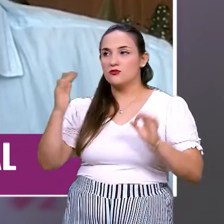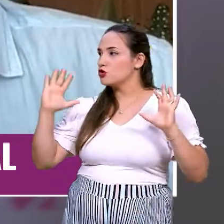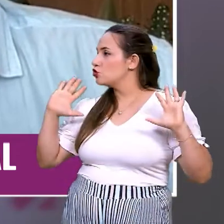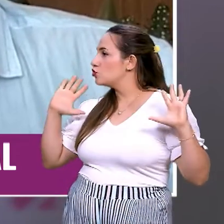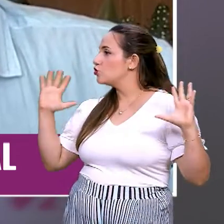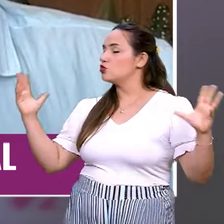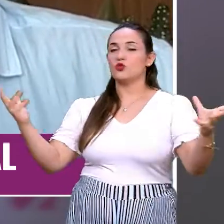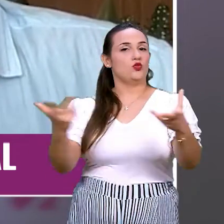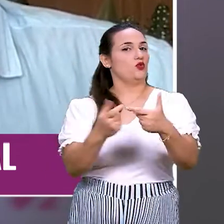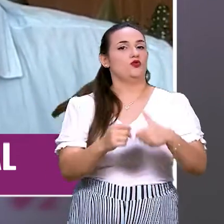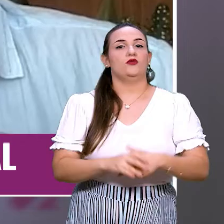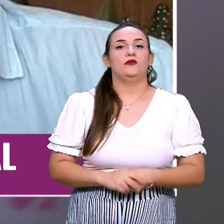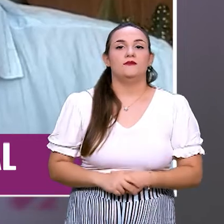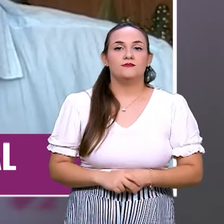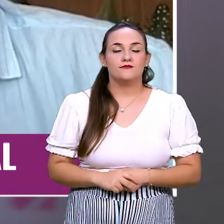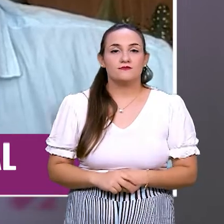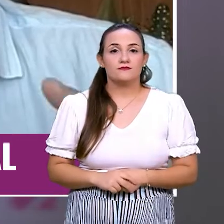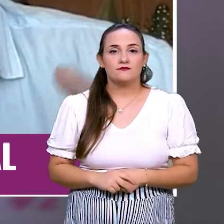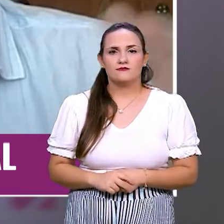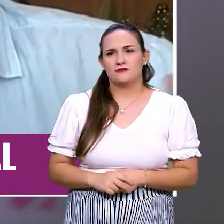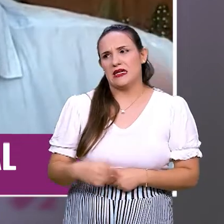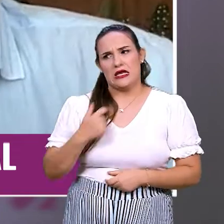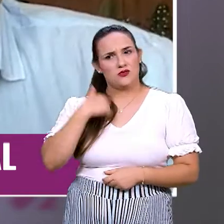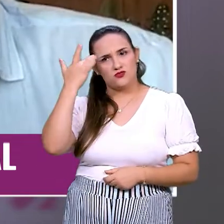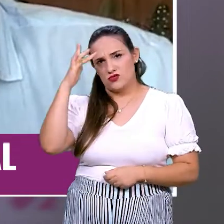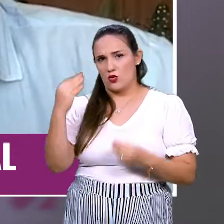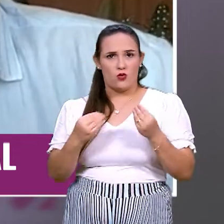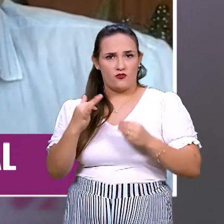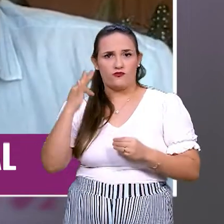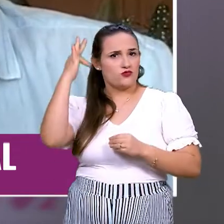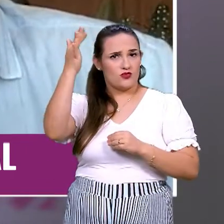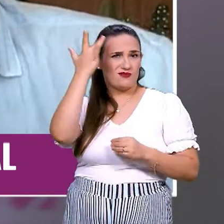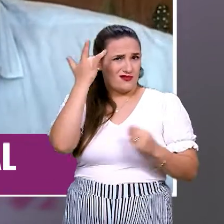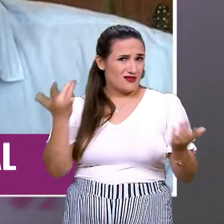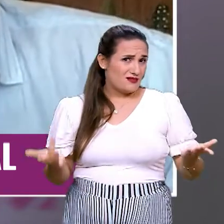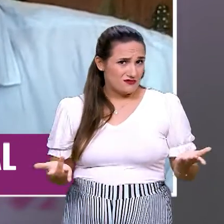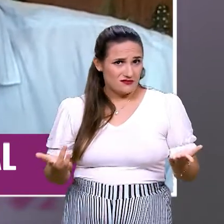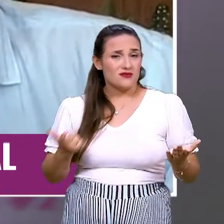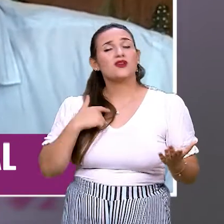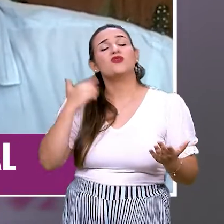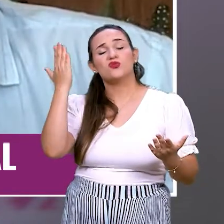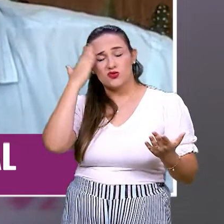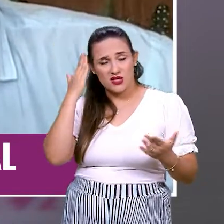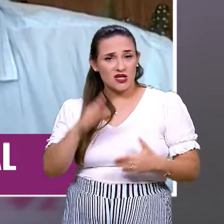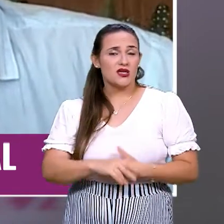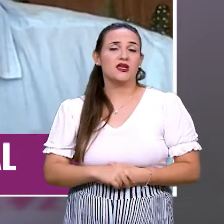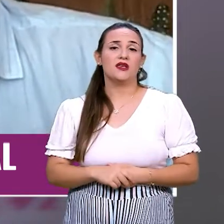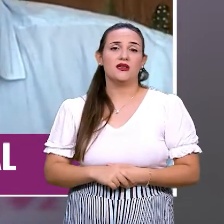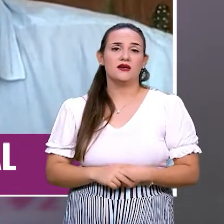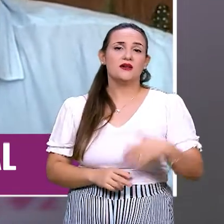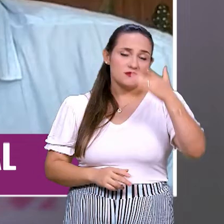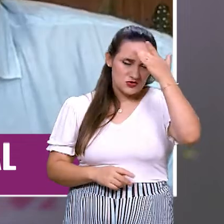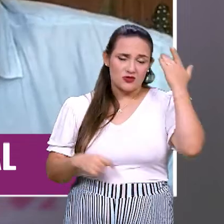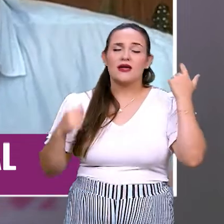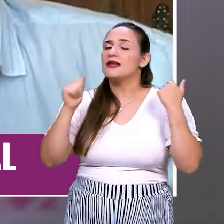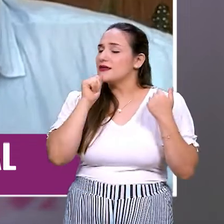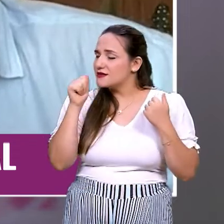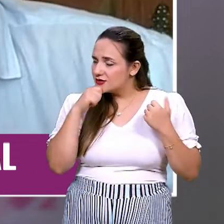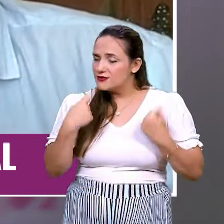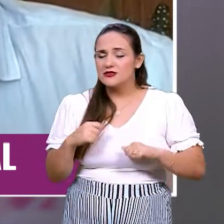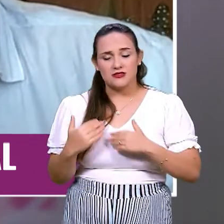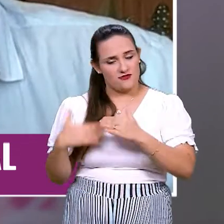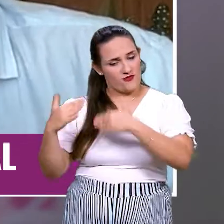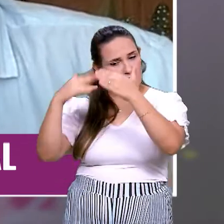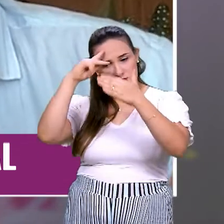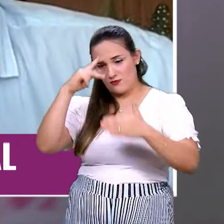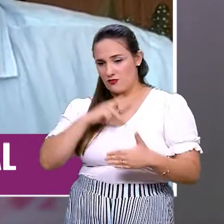são importantes para todo mundo. E lá para frente, né, quando a gente não sabe como vai ser o emprego da manhã, A gente sabe que as